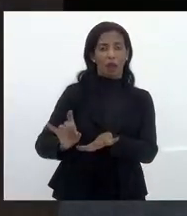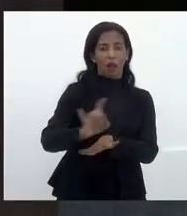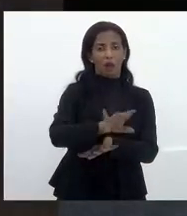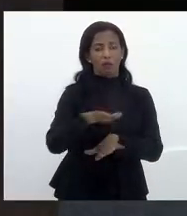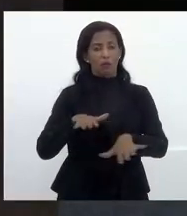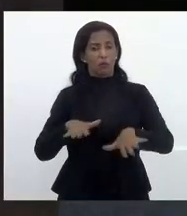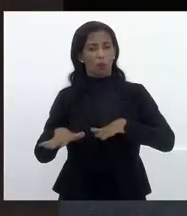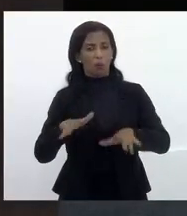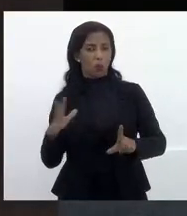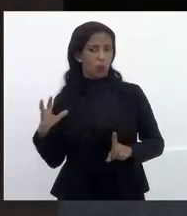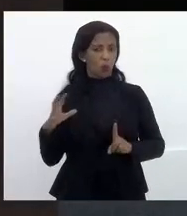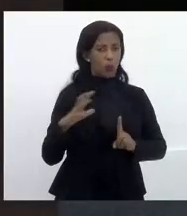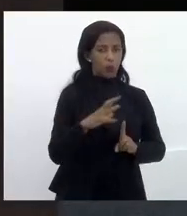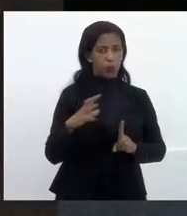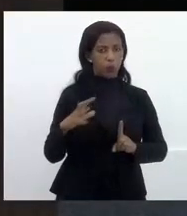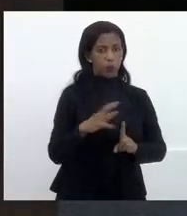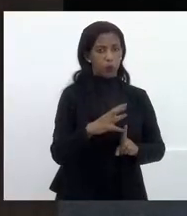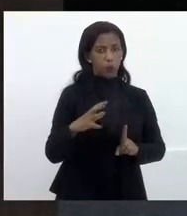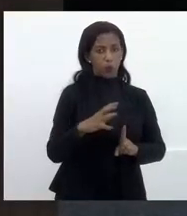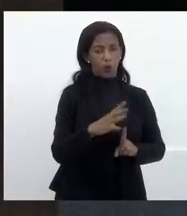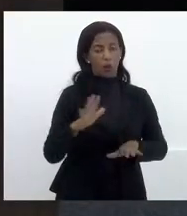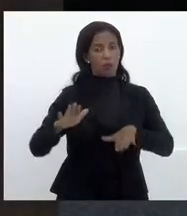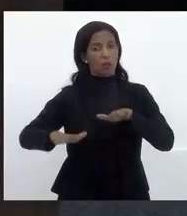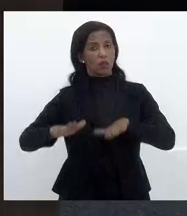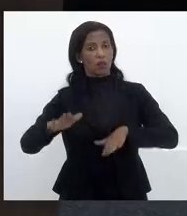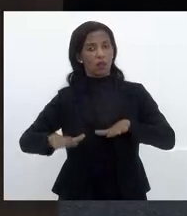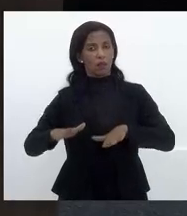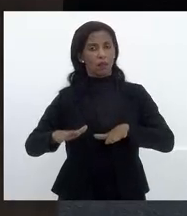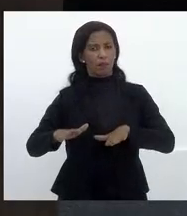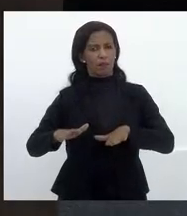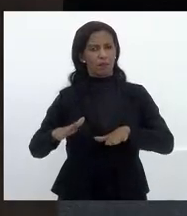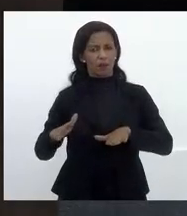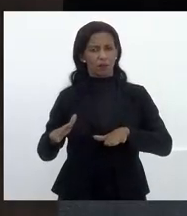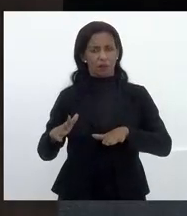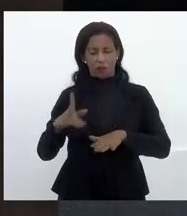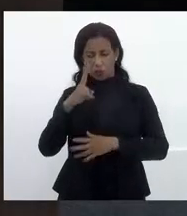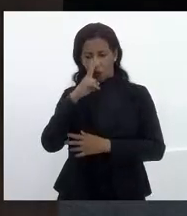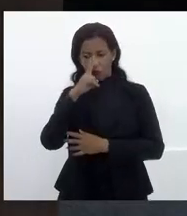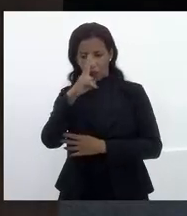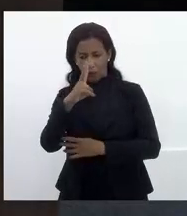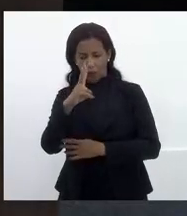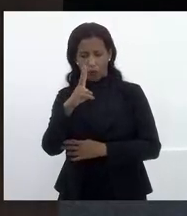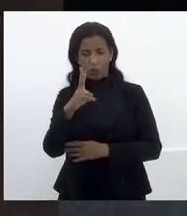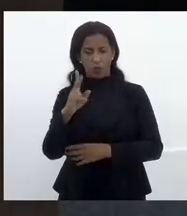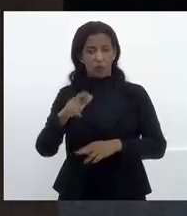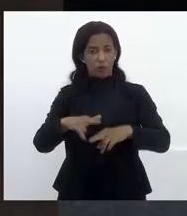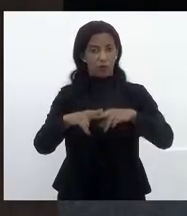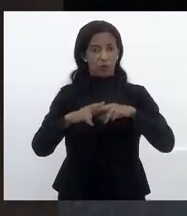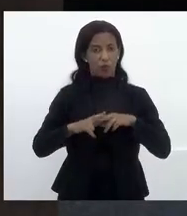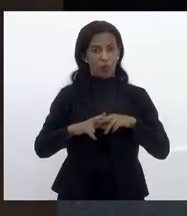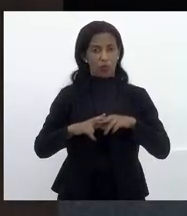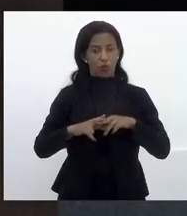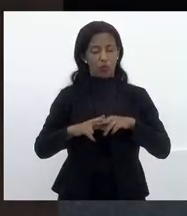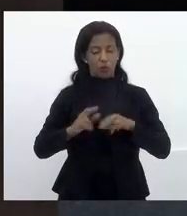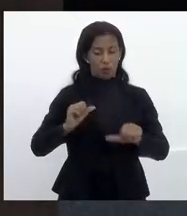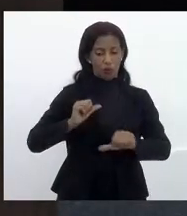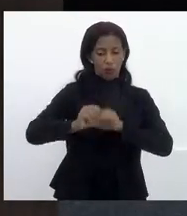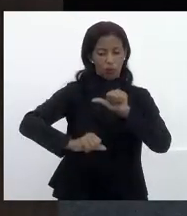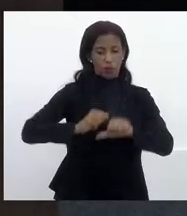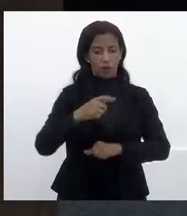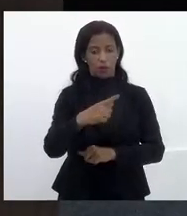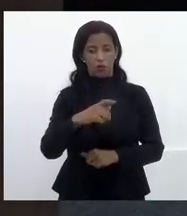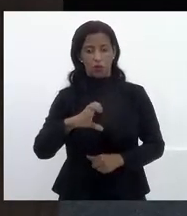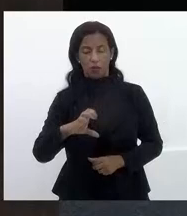movimento de pressão de forma organizada dependendo da sua intensidade como tive para geração de uma pet